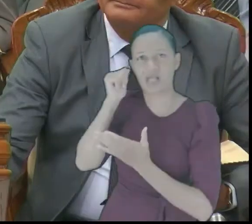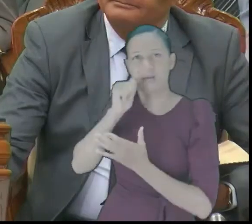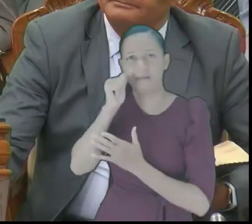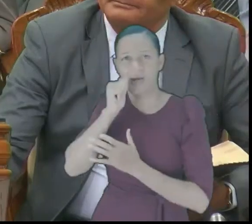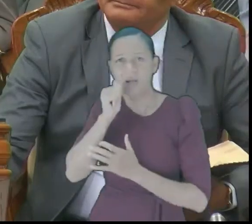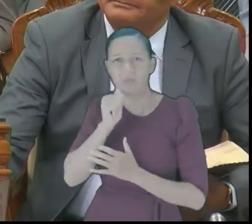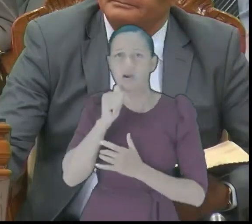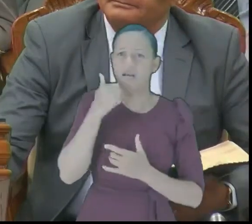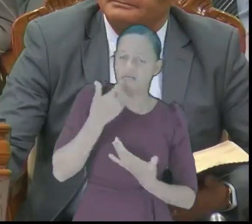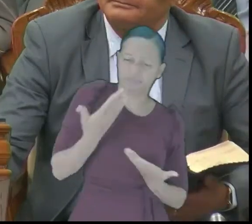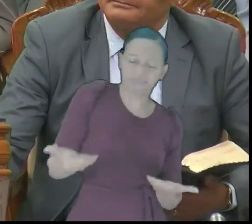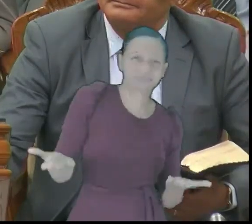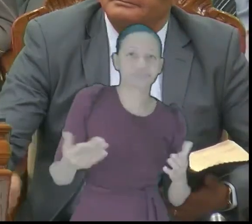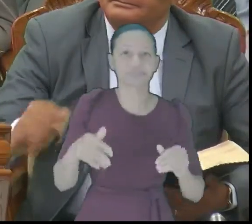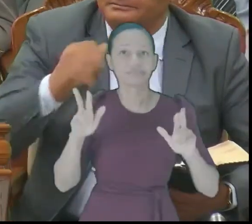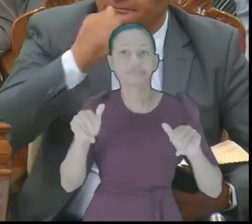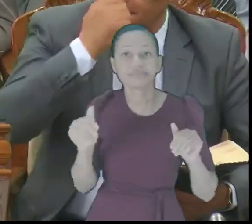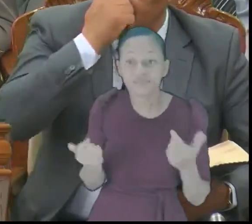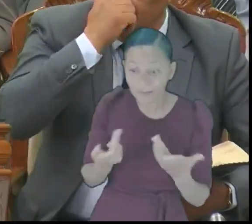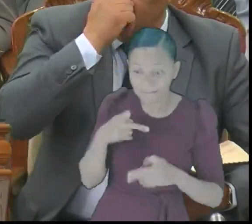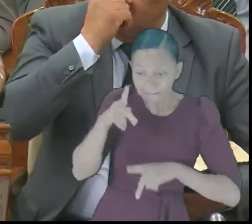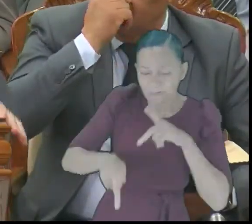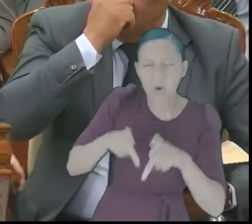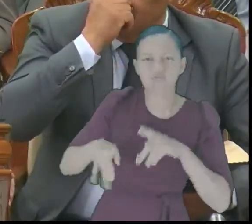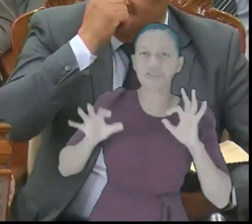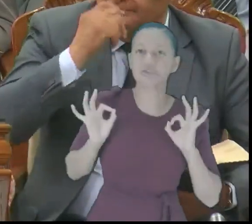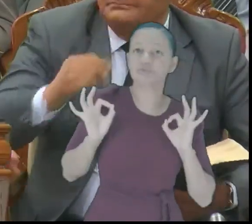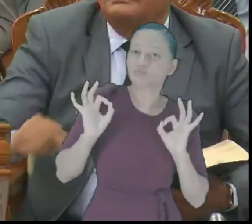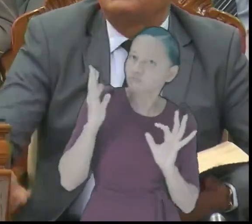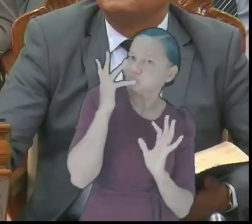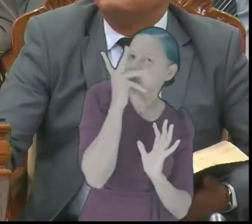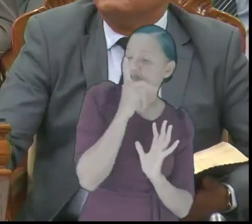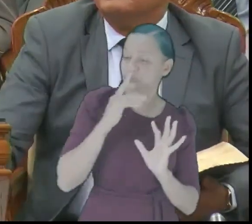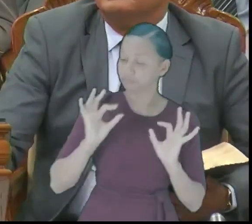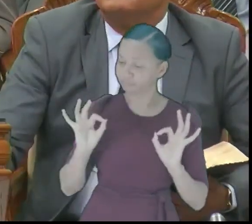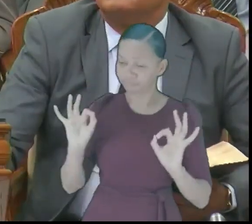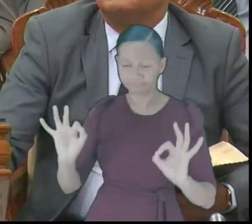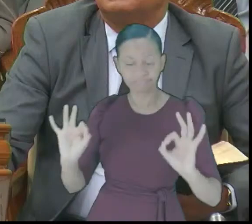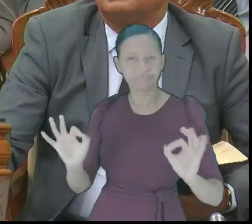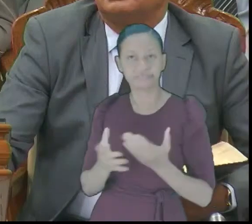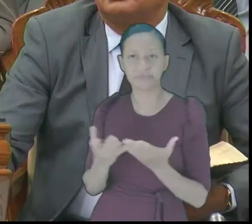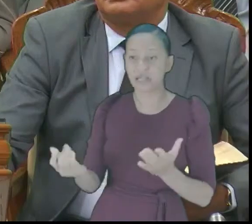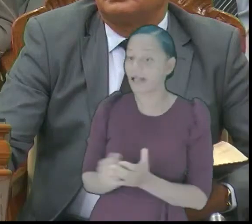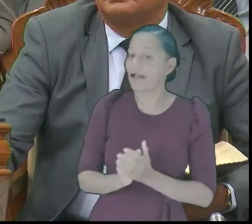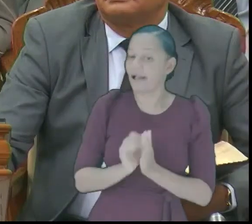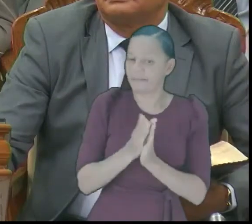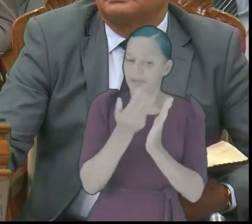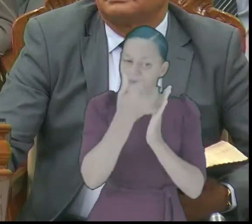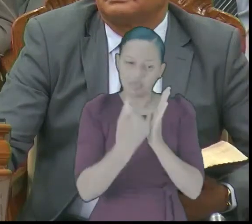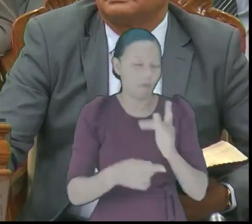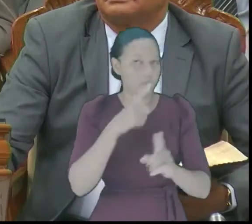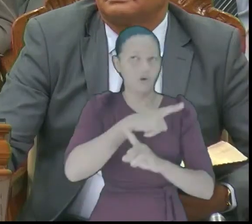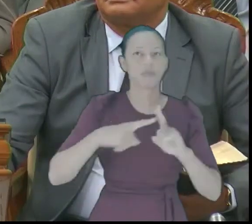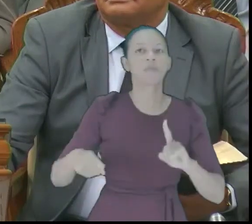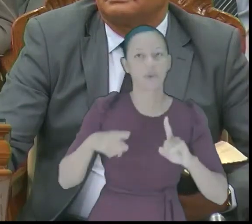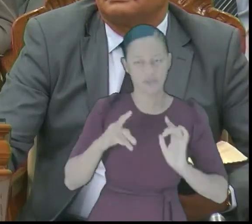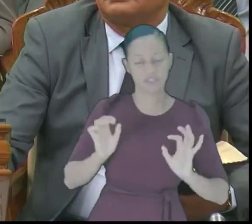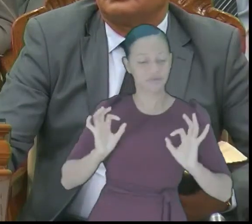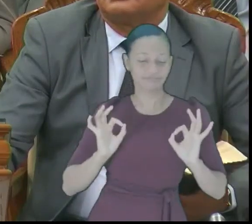crentes, as senhoras crentes. Irmão, não tem um povo mais elegante do que crente. A Bíblia não proíbe de você andar elegante,